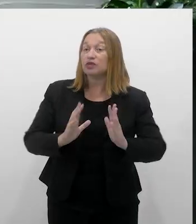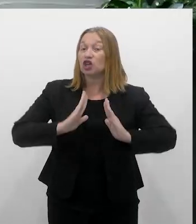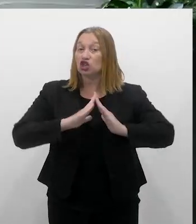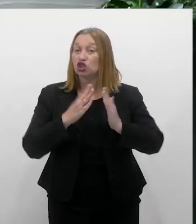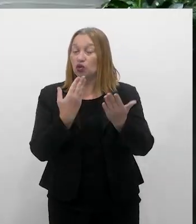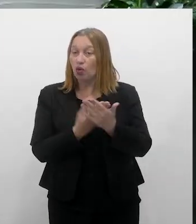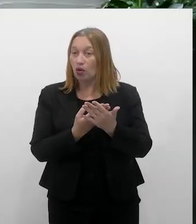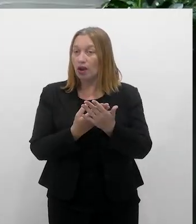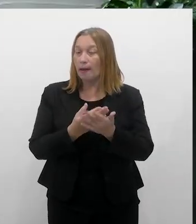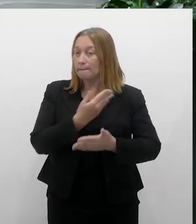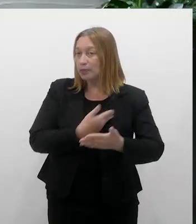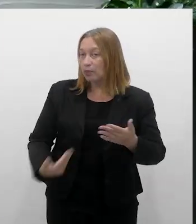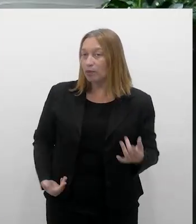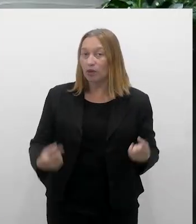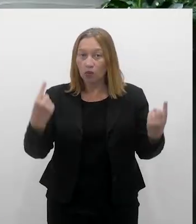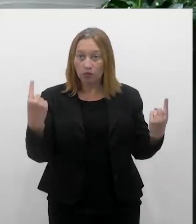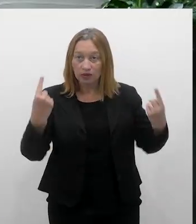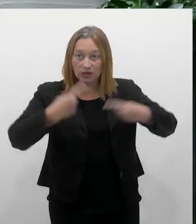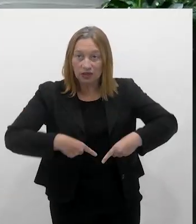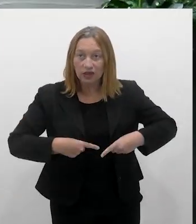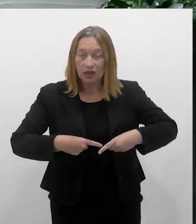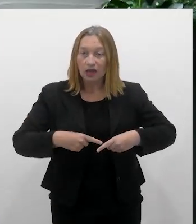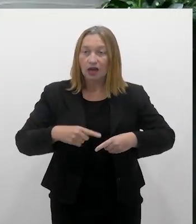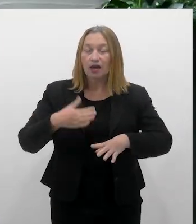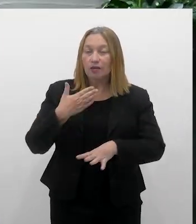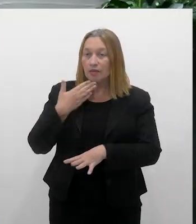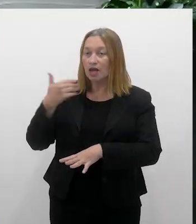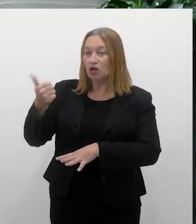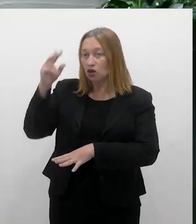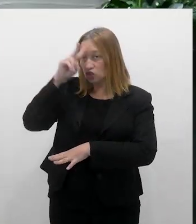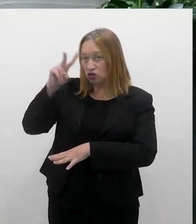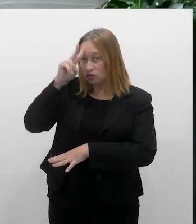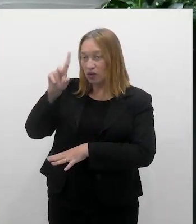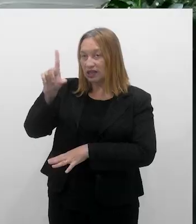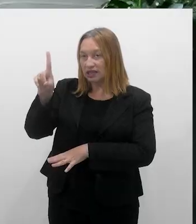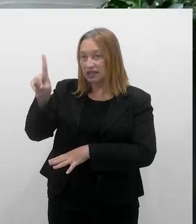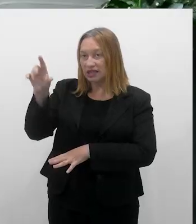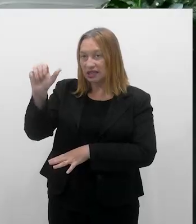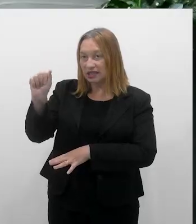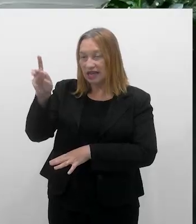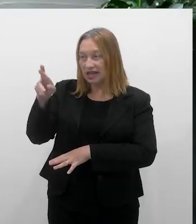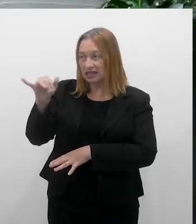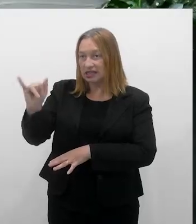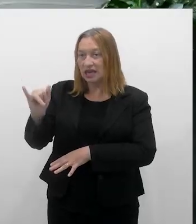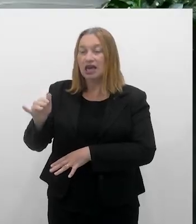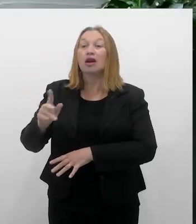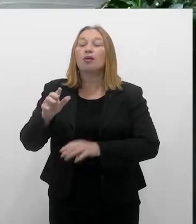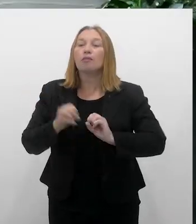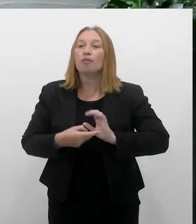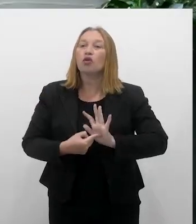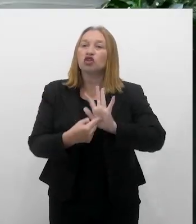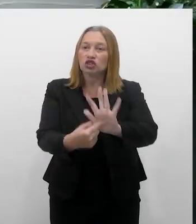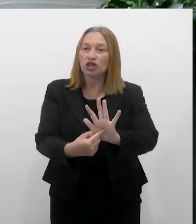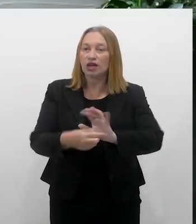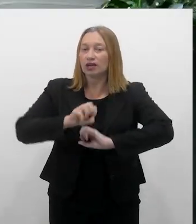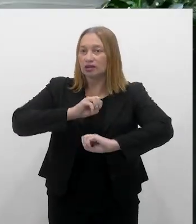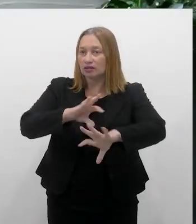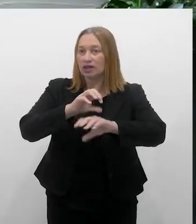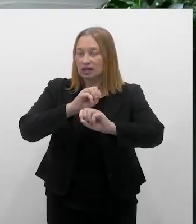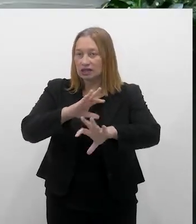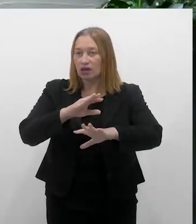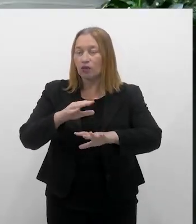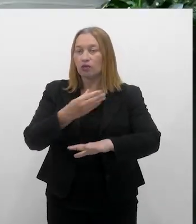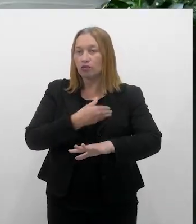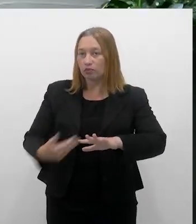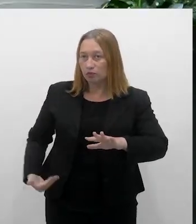competitiva talvez tenha sido o maior legado de Darcy. Mostrar que a educação pública pode ser um referencial